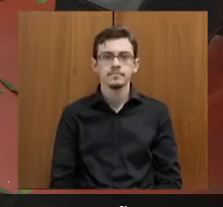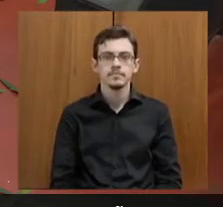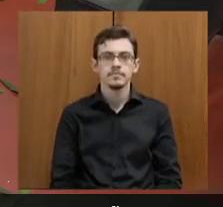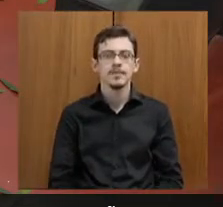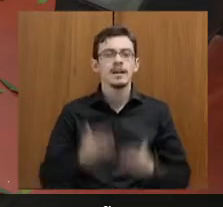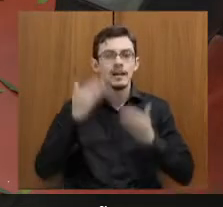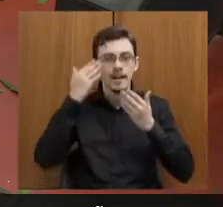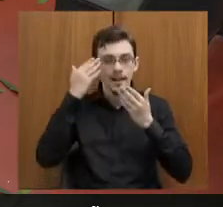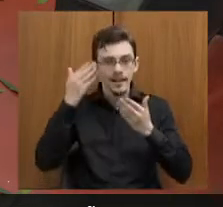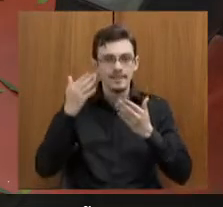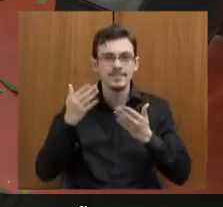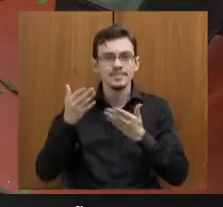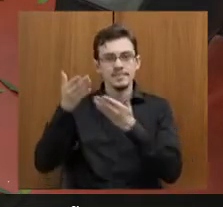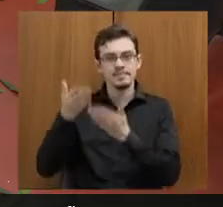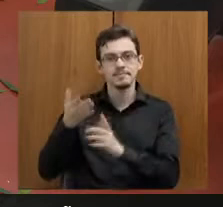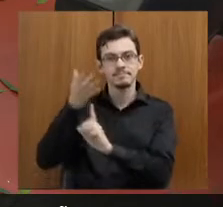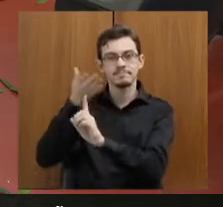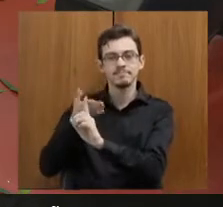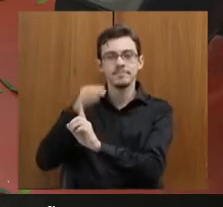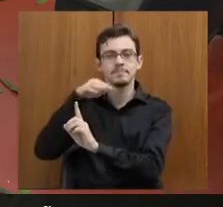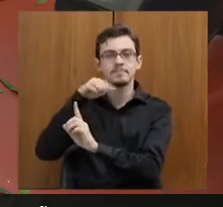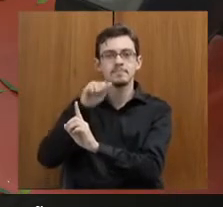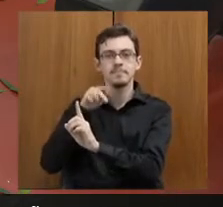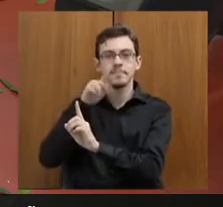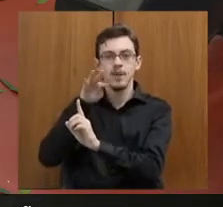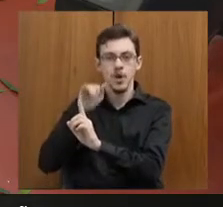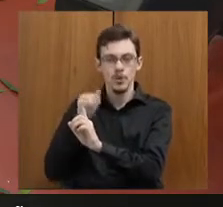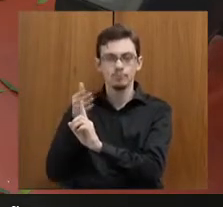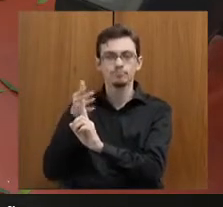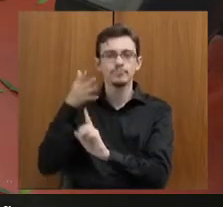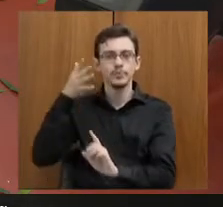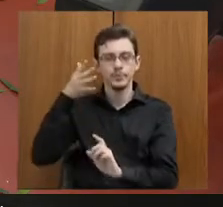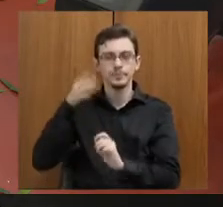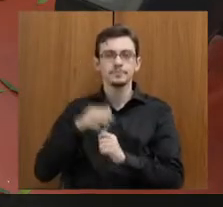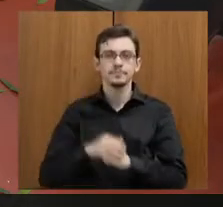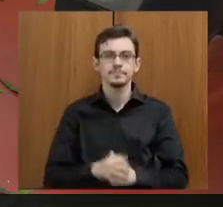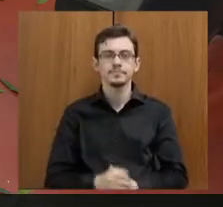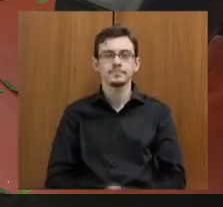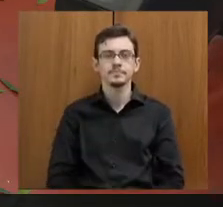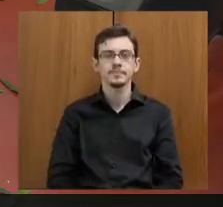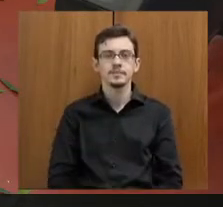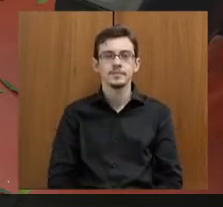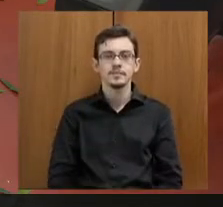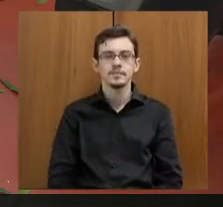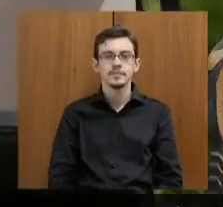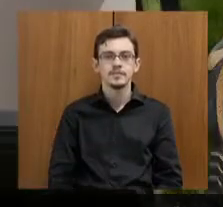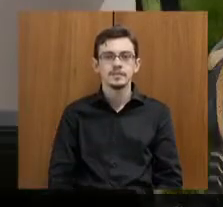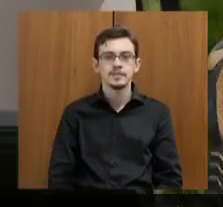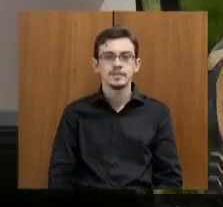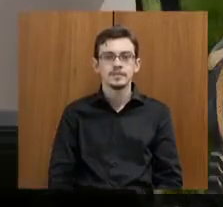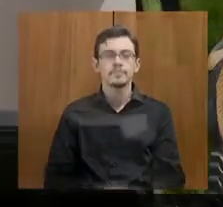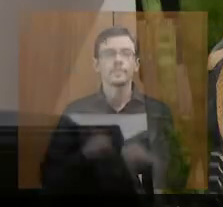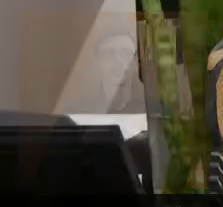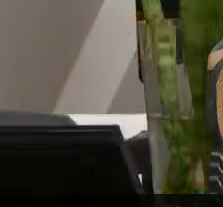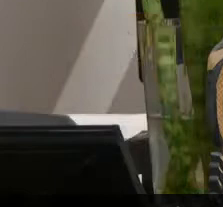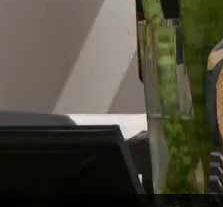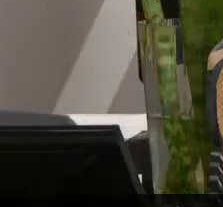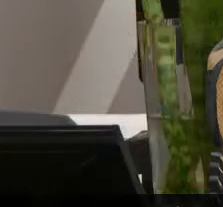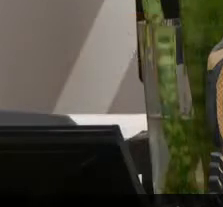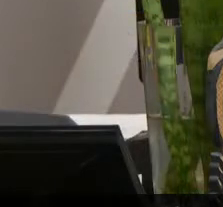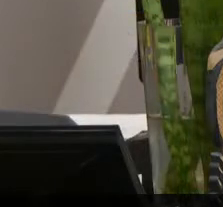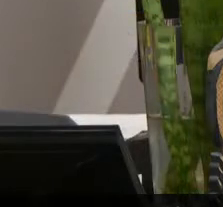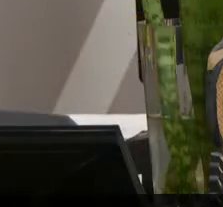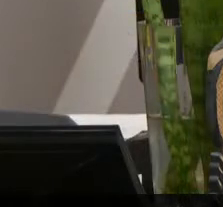e agradeço as palavras da senhora makota kizandembu quero também registrar e agradecer as presenças